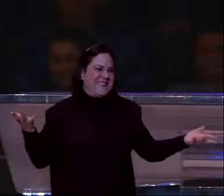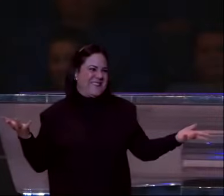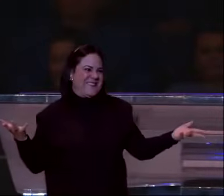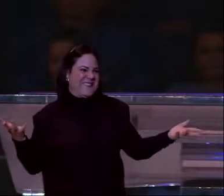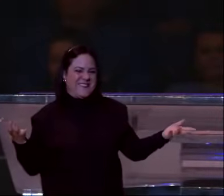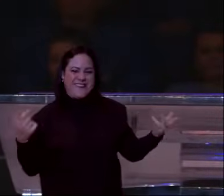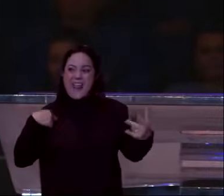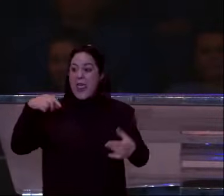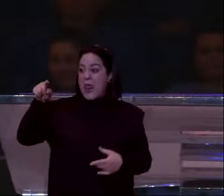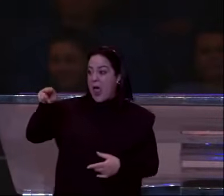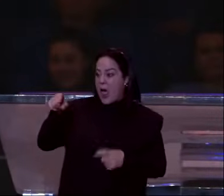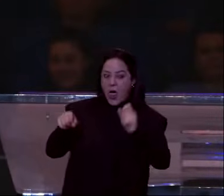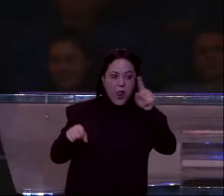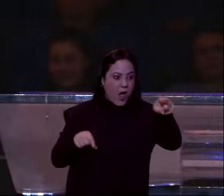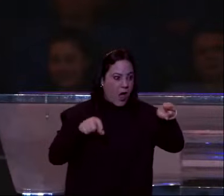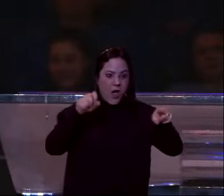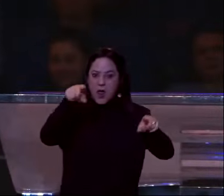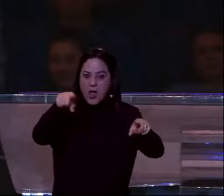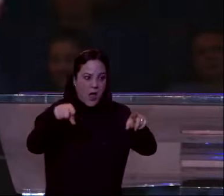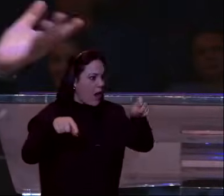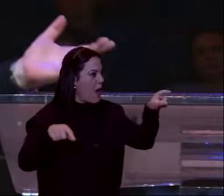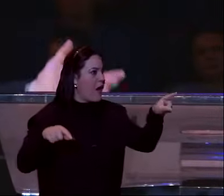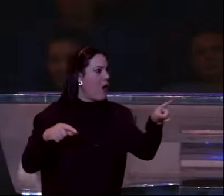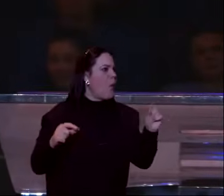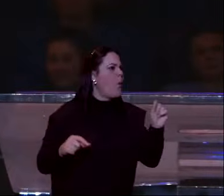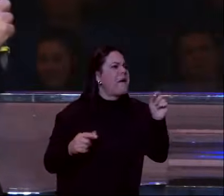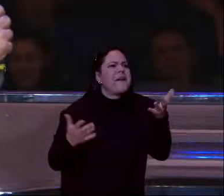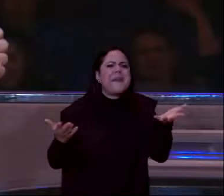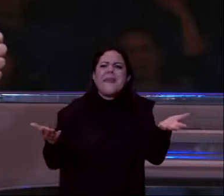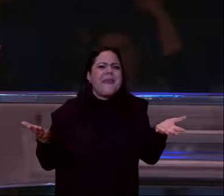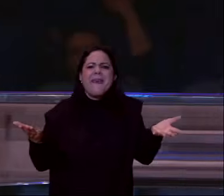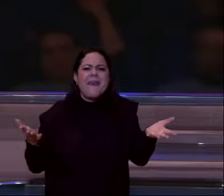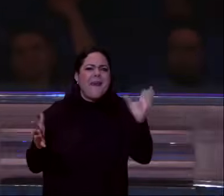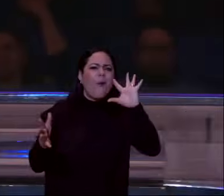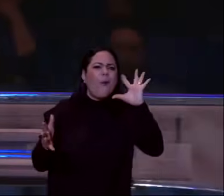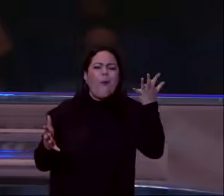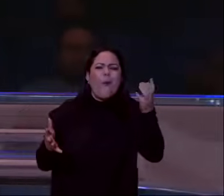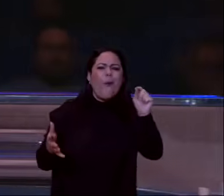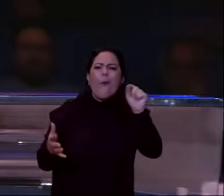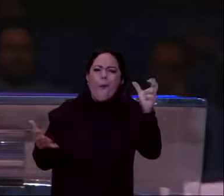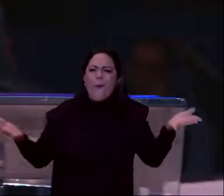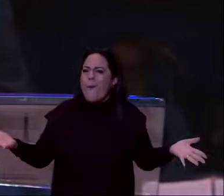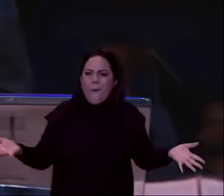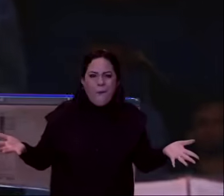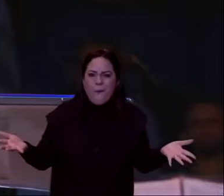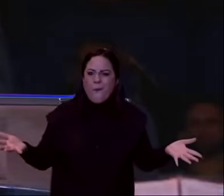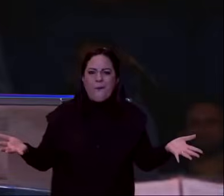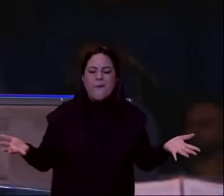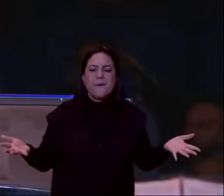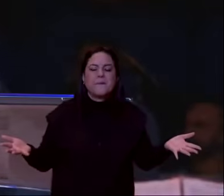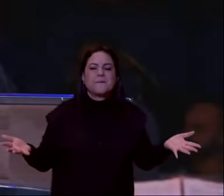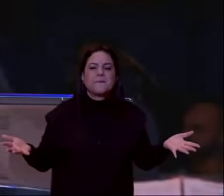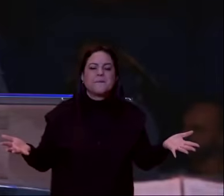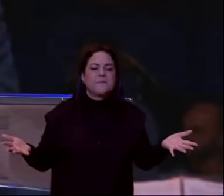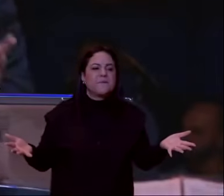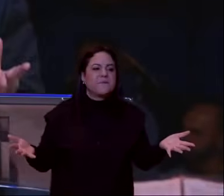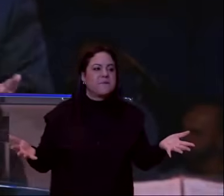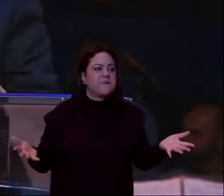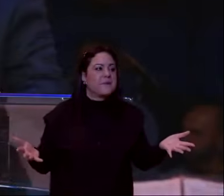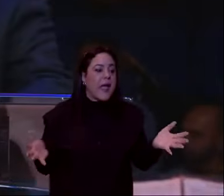outra lá, tem outra ali, tem outra ali. Que é isso que está acontecendo? E essa